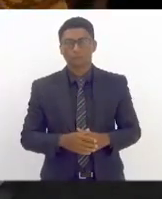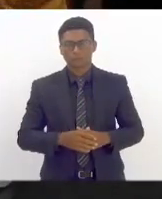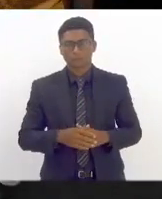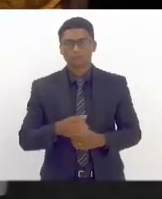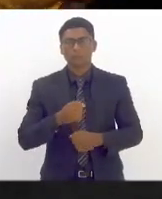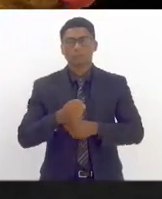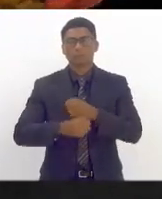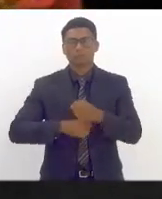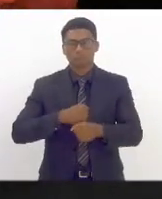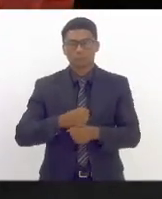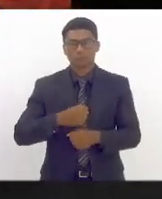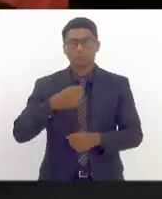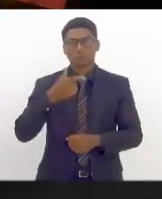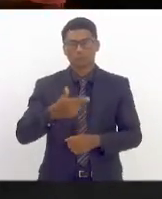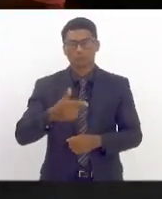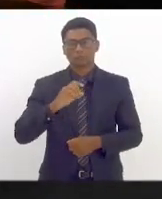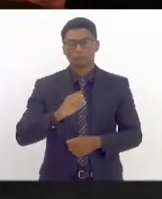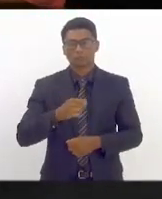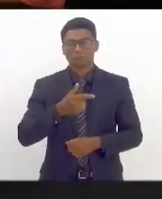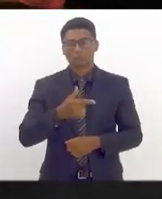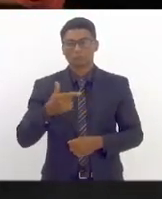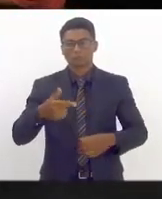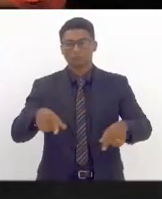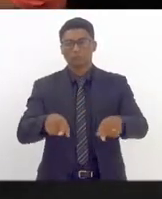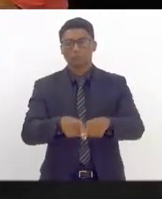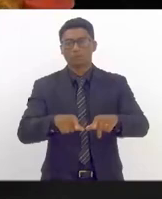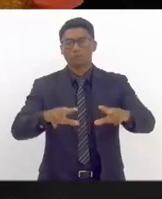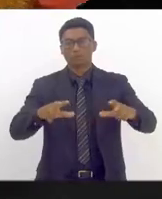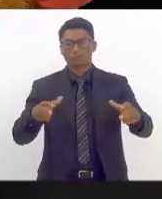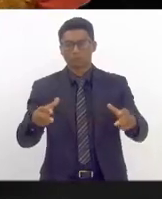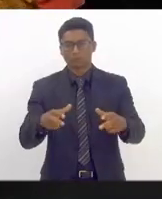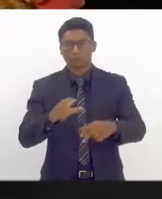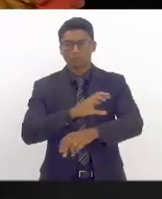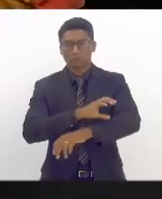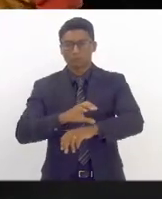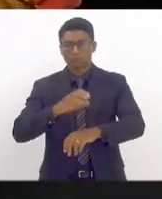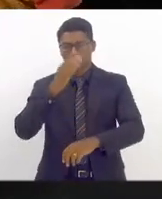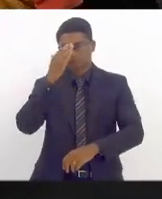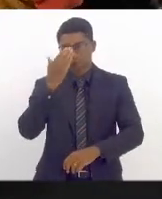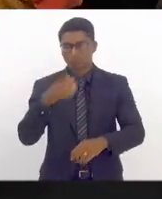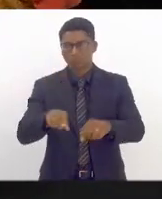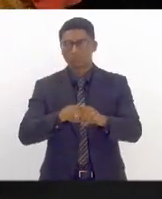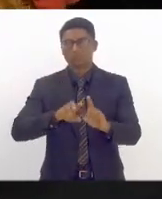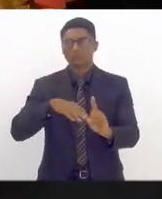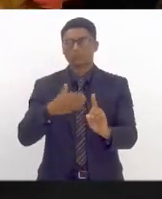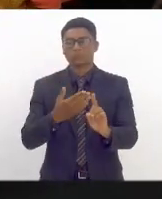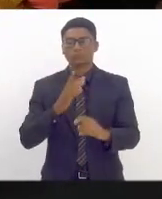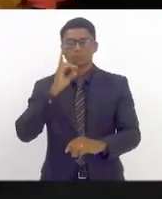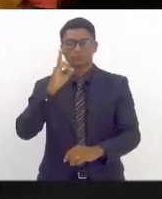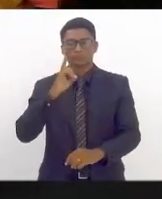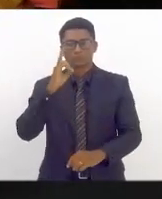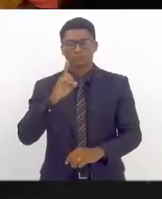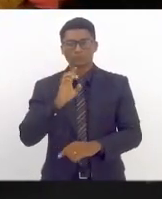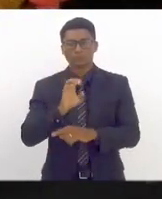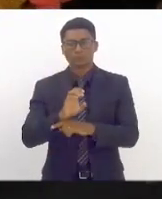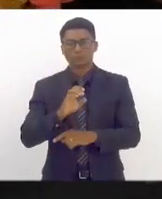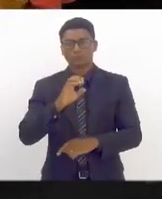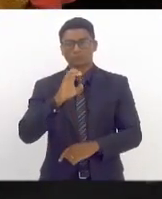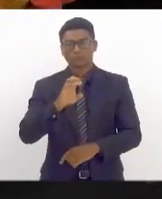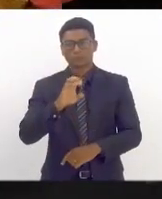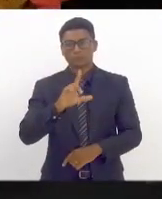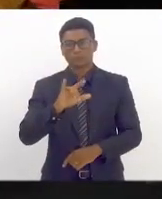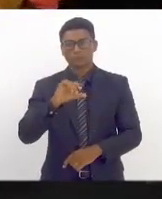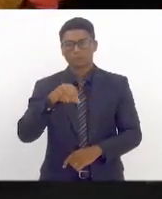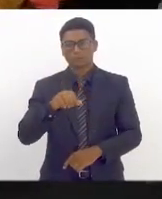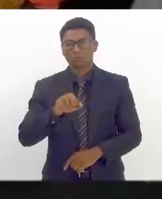2022 E a equipe de comissão de cultura da alerj agradecem e homenageiam o deputado estadual Eleomar